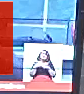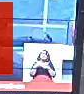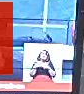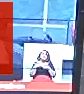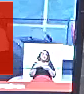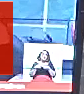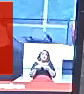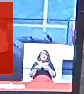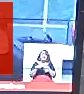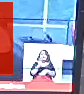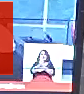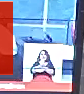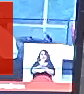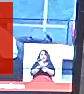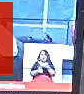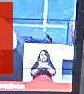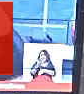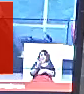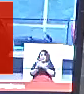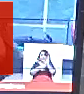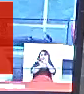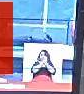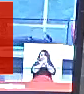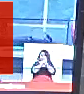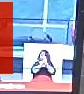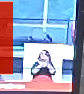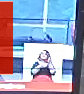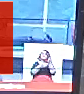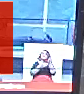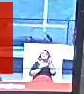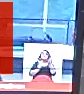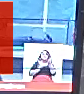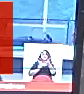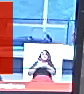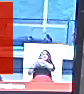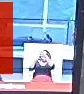lei, o transporte intermunicipal,